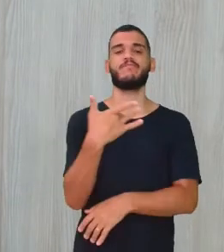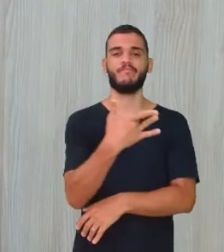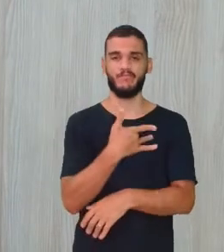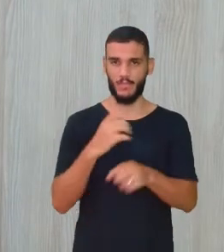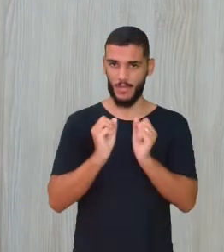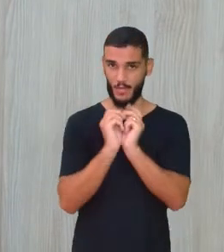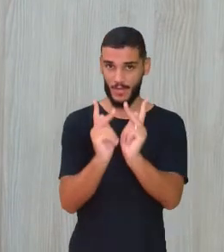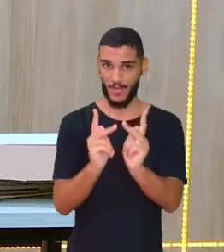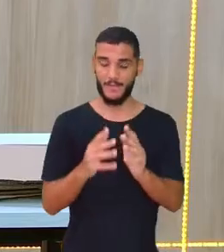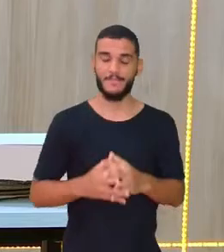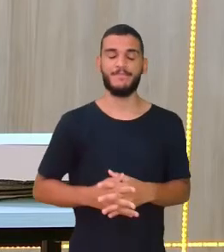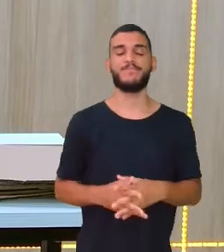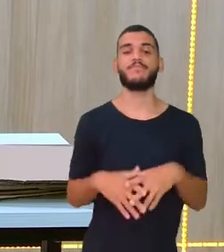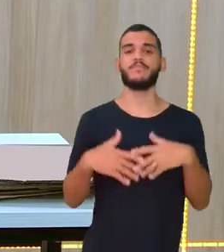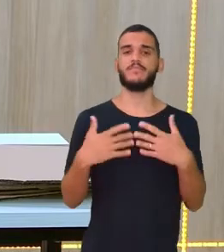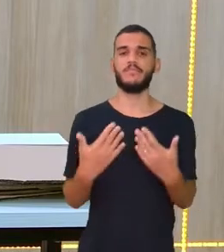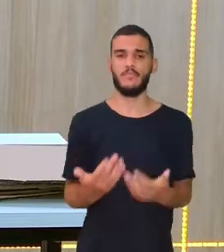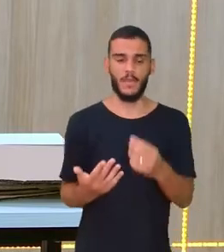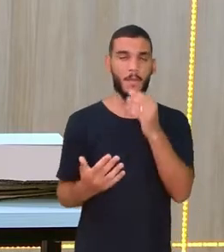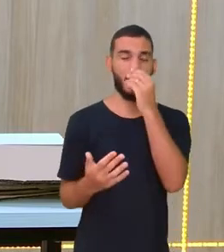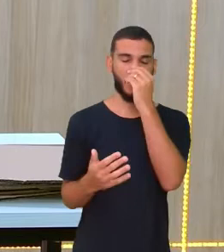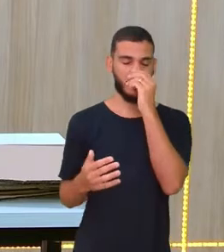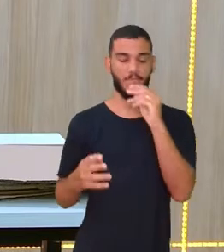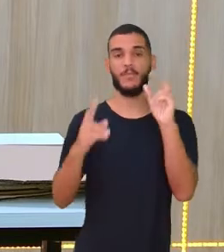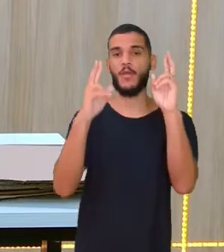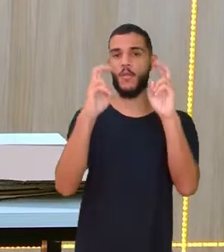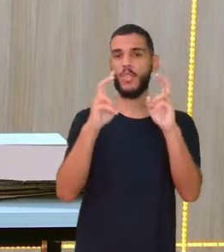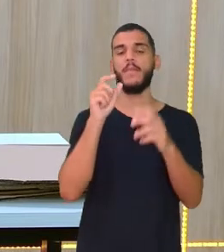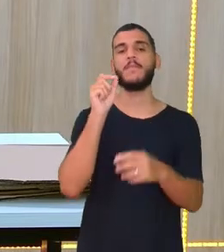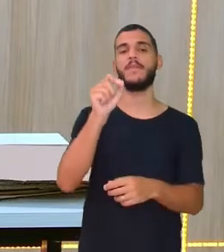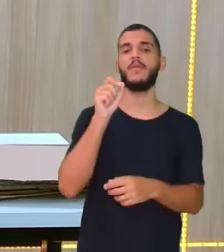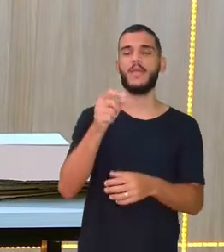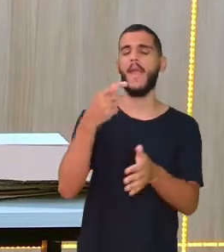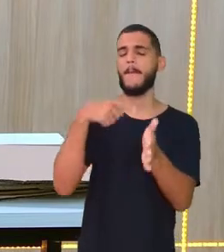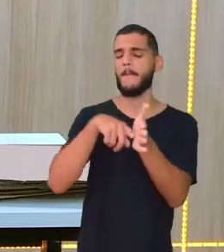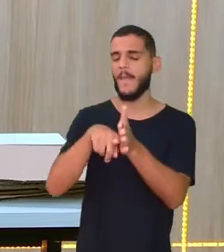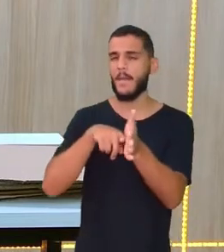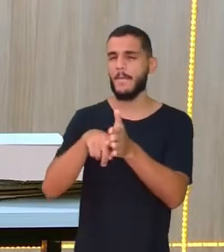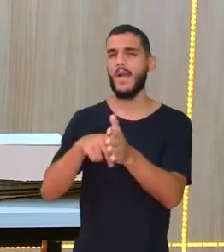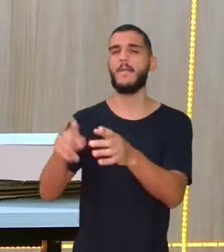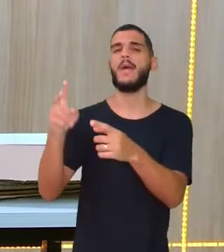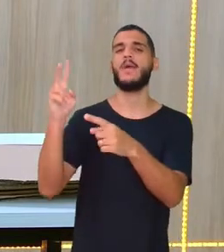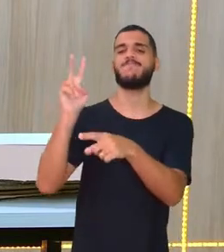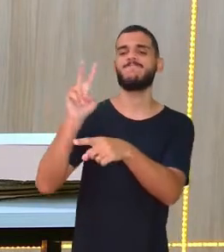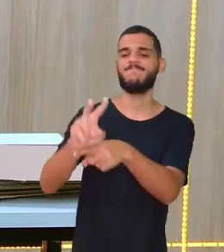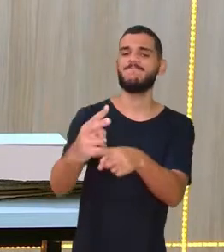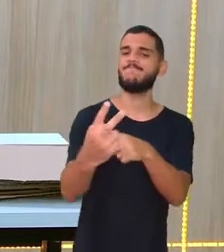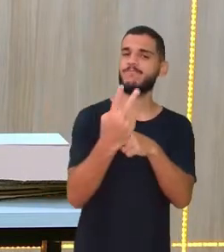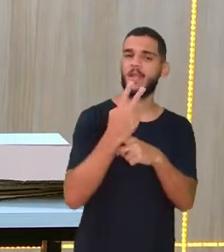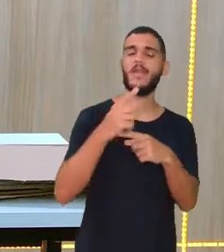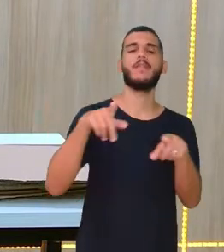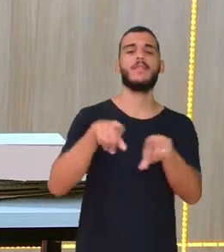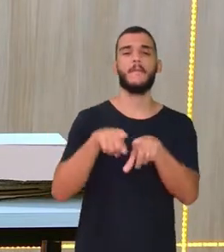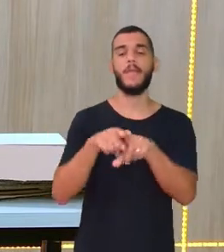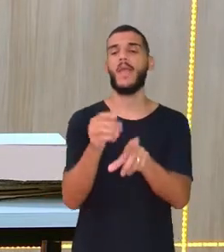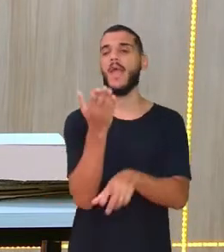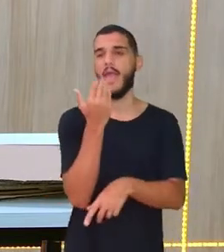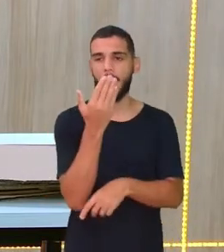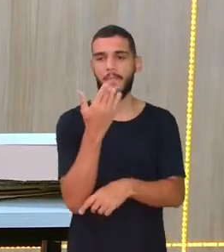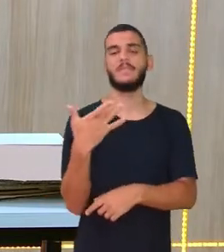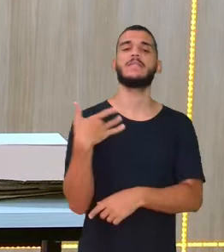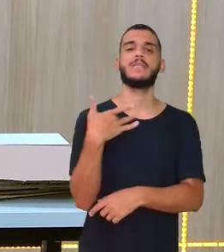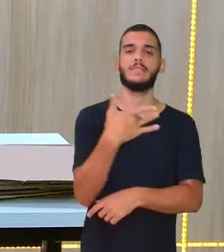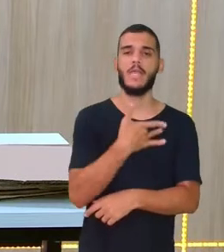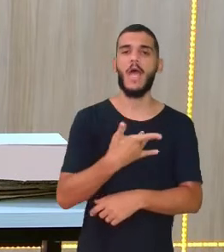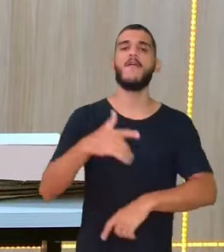professora? Pois é, Cláudia. Então, essa questão aí, né, da busca da prevenção, né, através de uma alimentação saudável, de